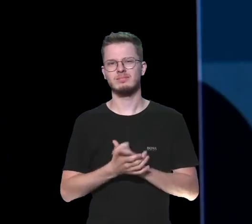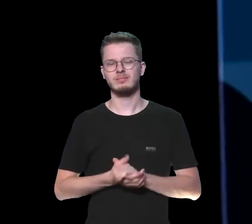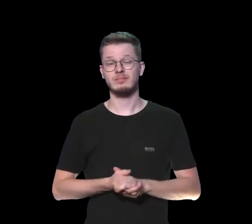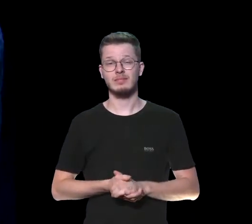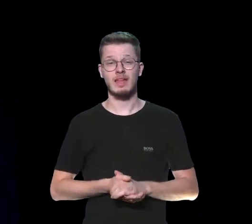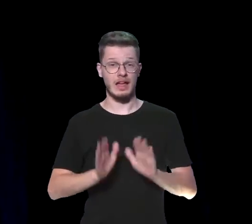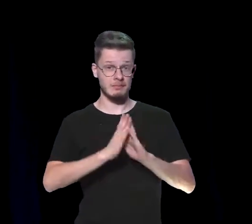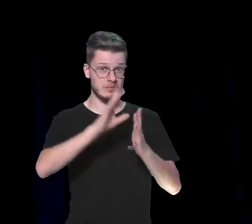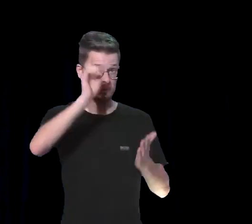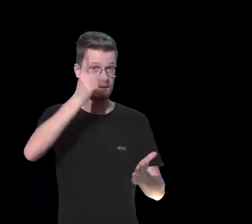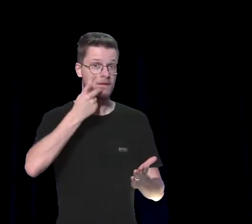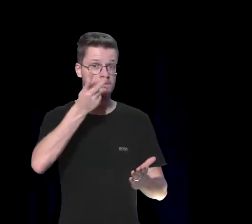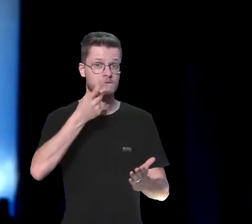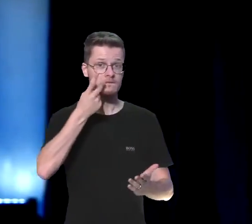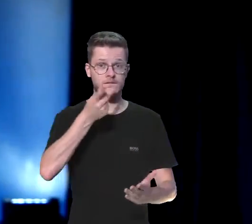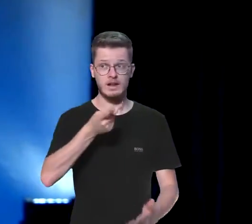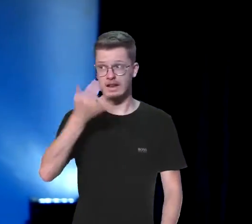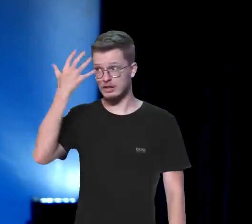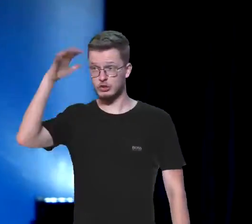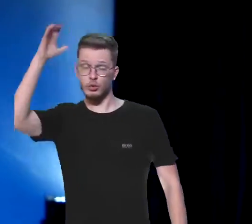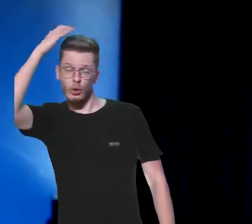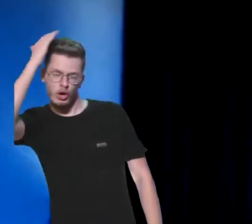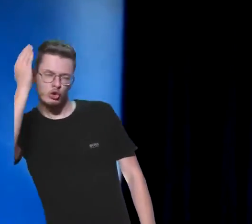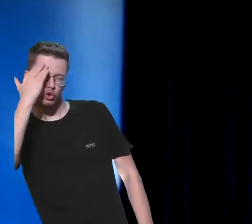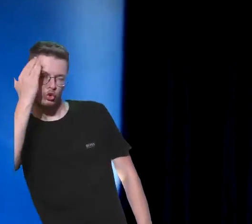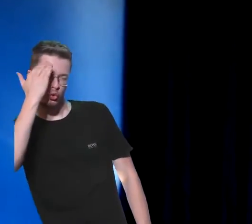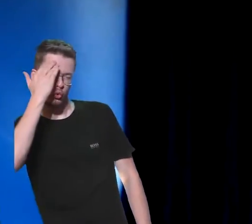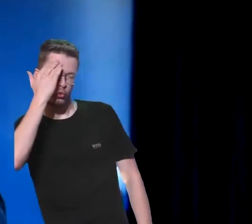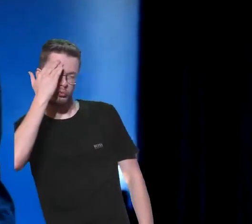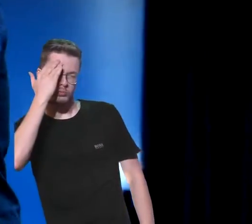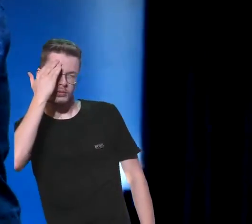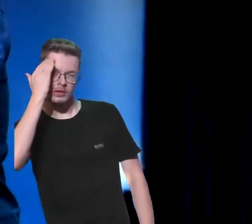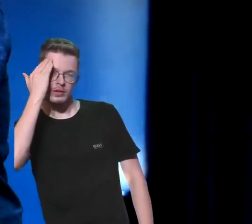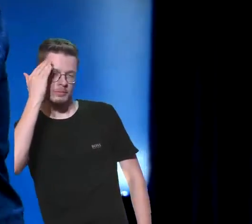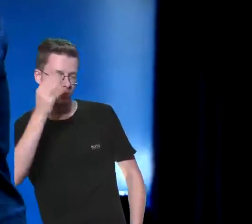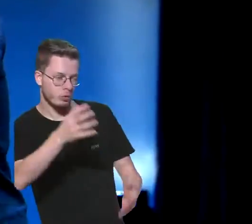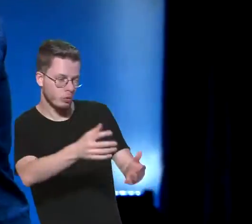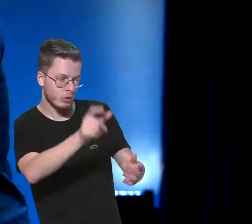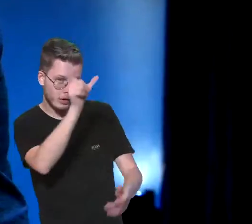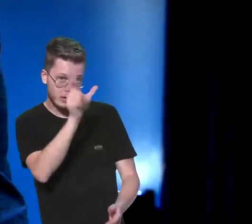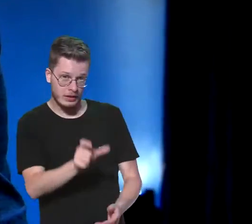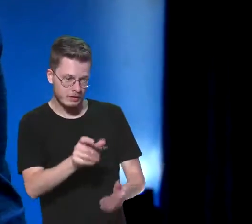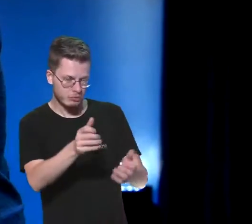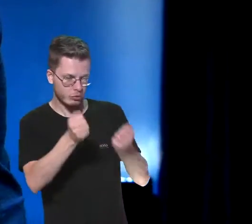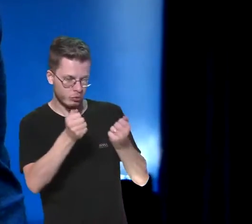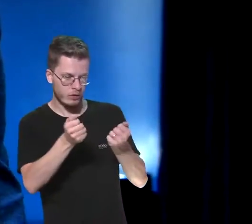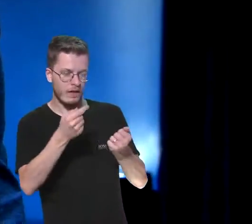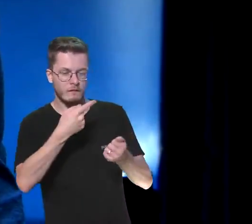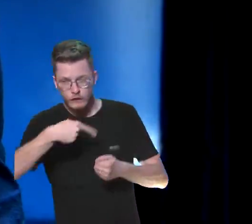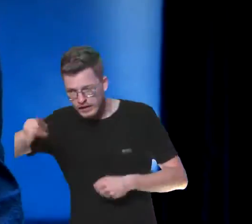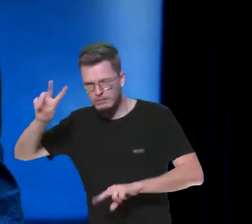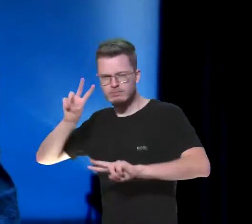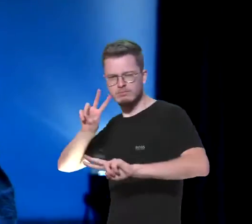sabendo, e ele pega aquele rapaz, e ele joga aos carrascos.